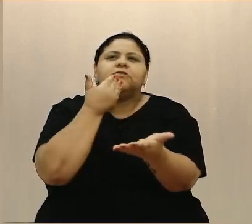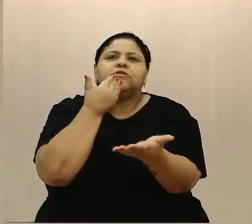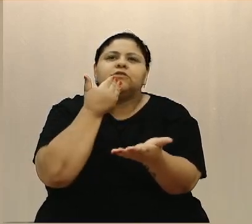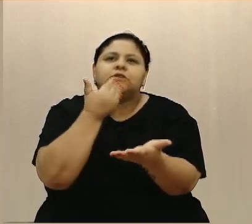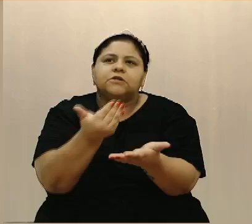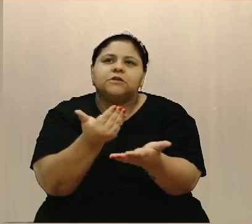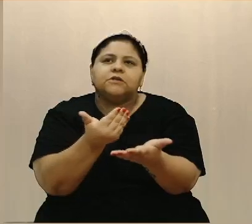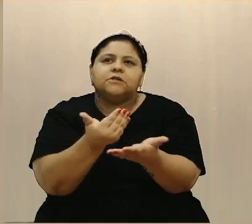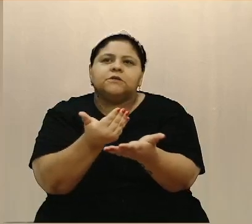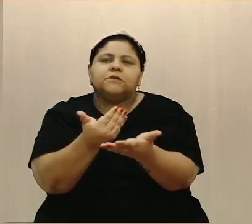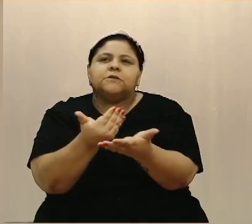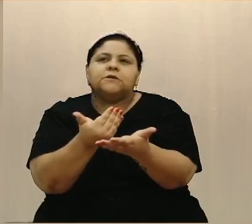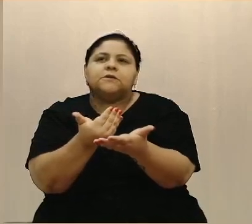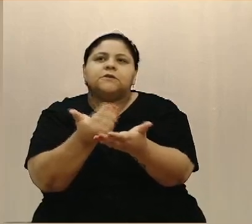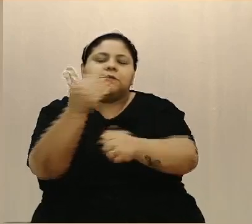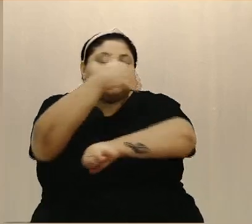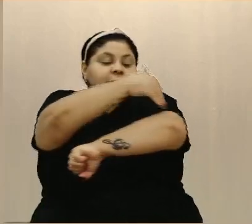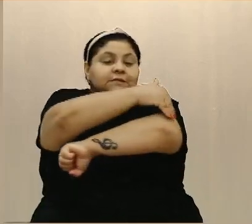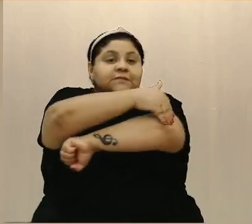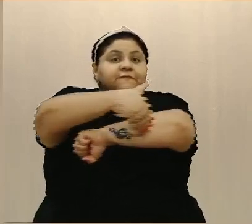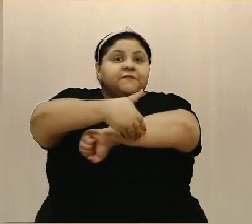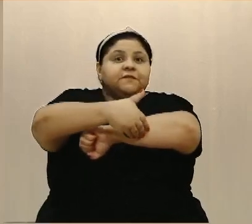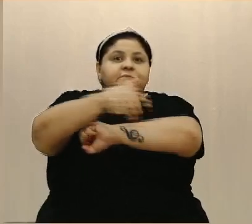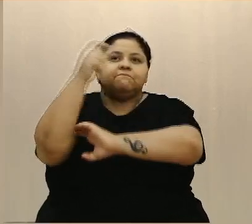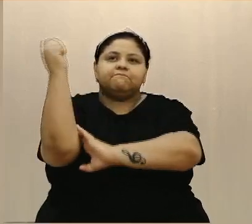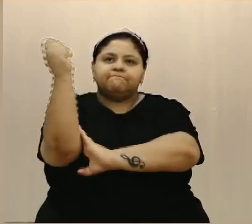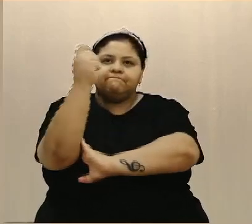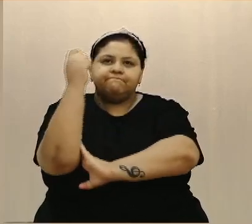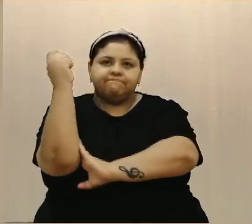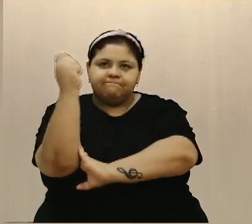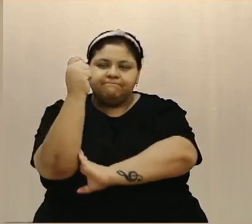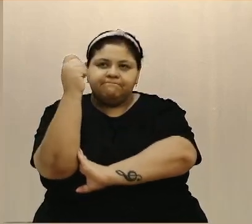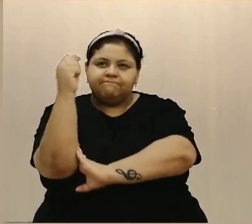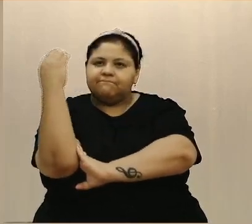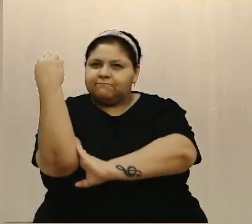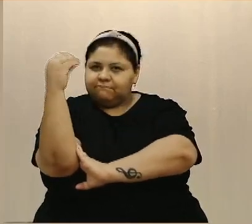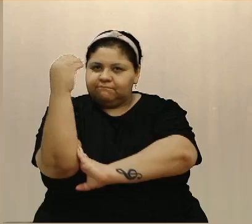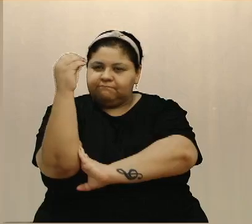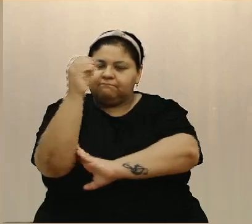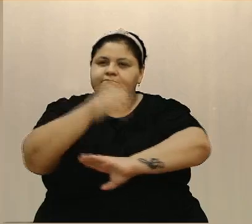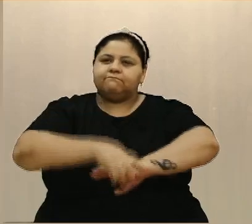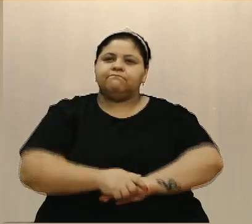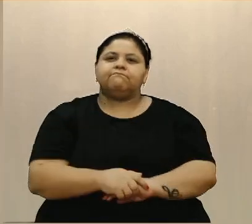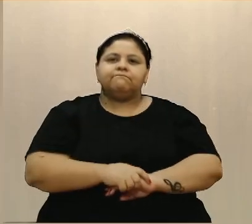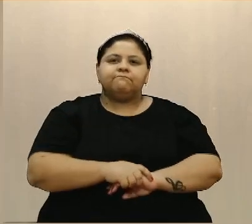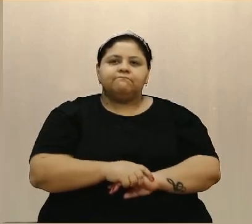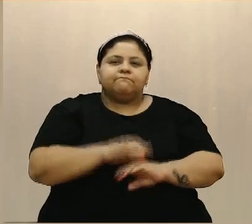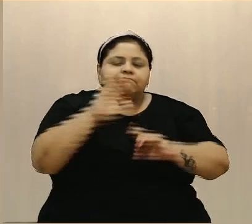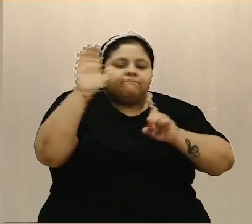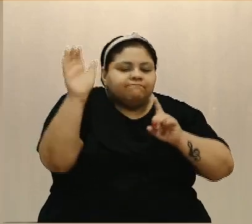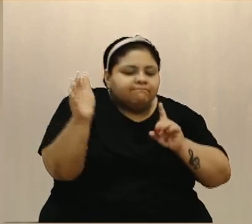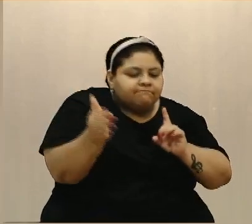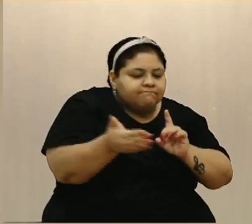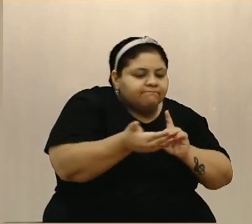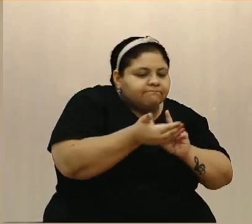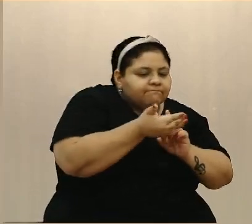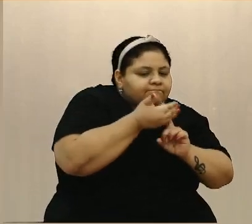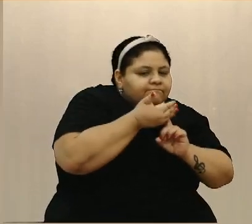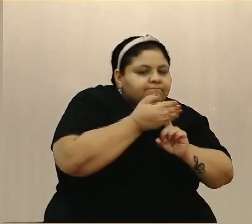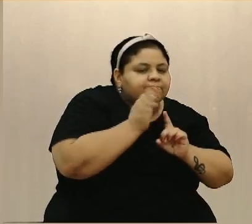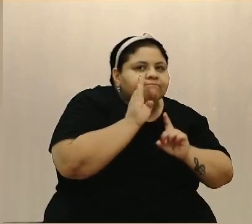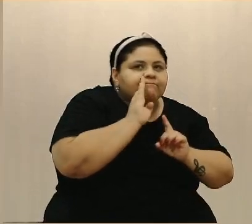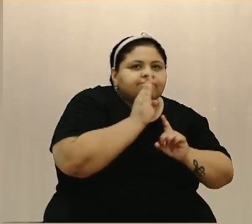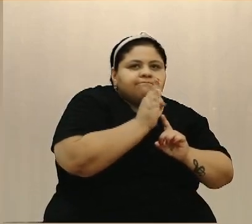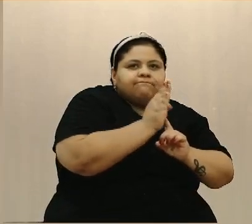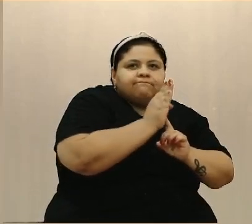nas avenidas da capital. Eles se escondem pelos botecos entre